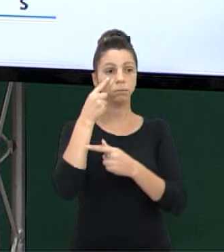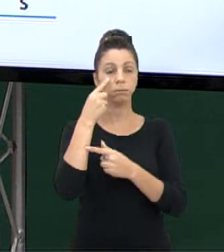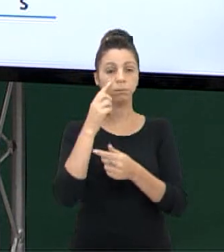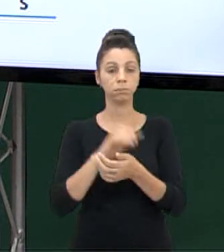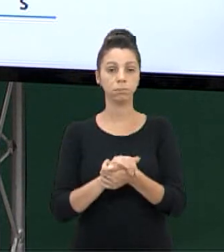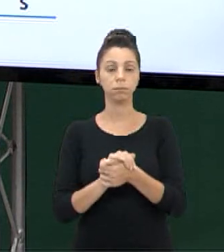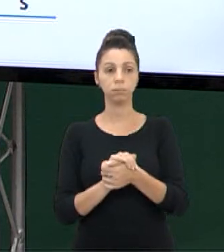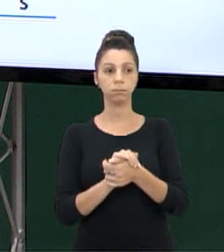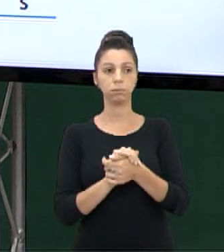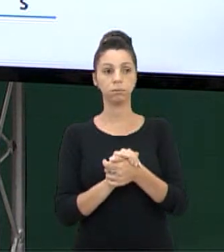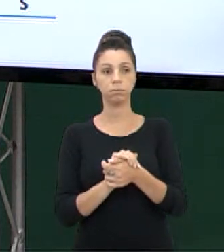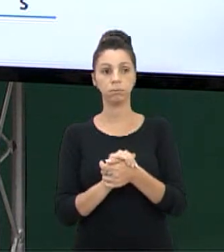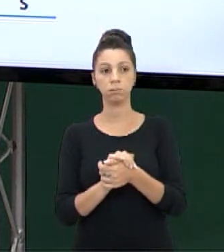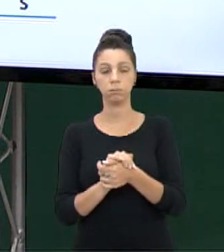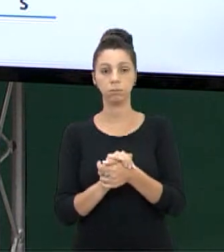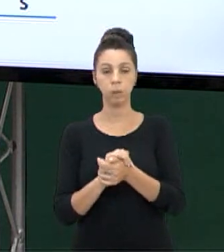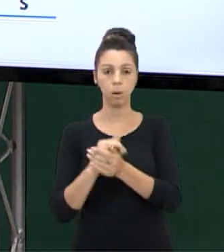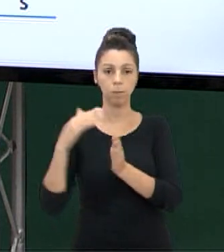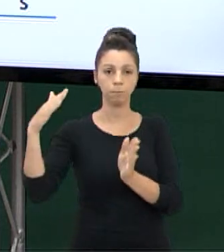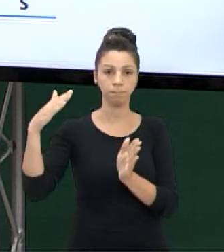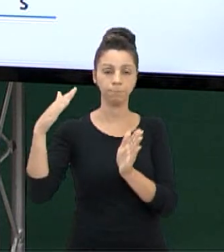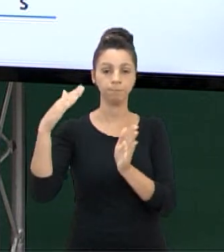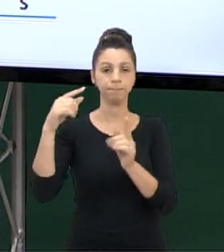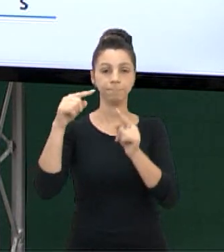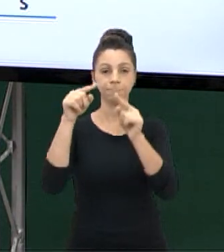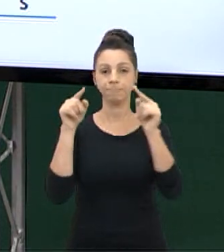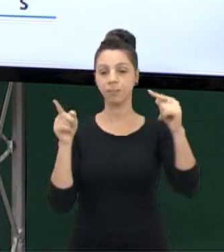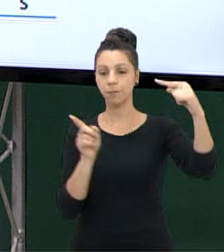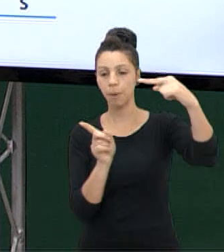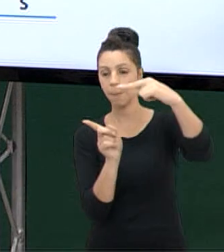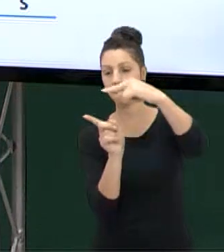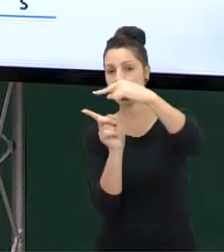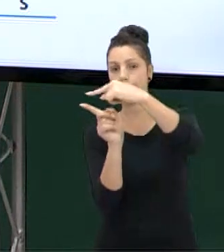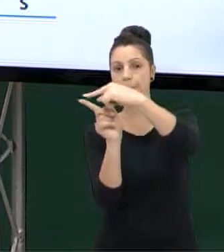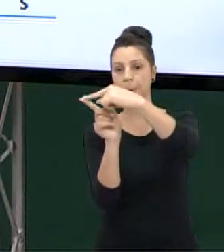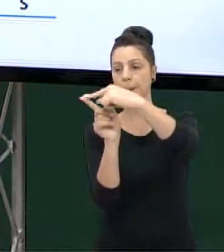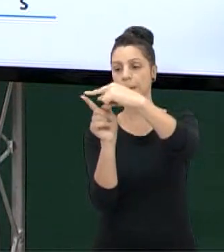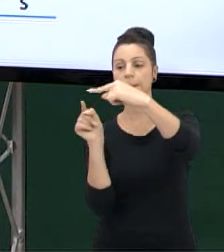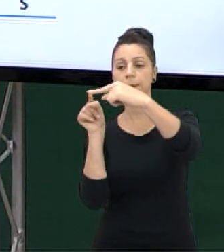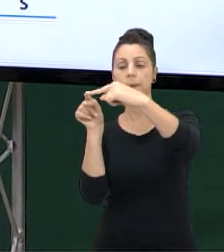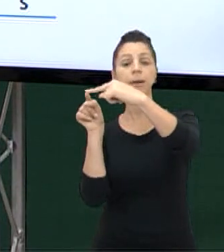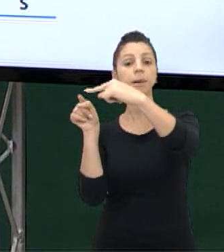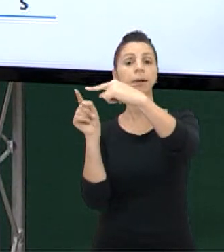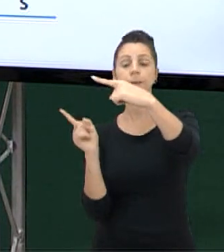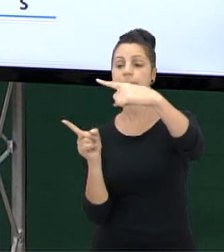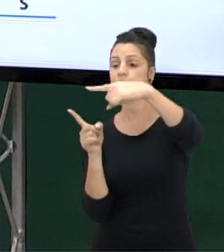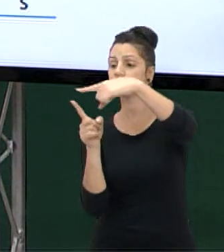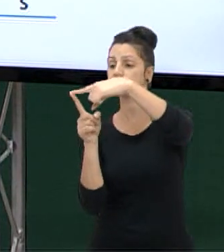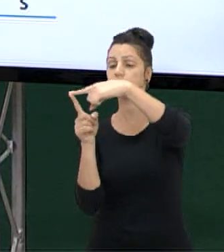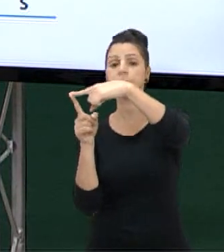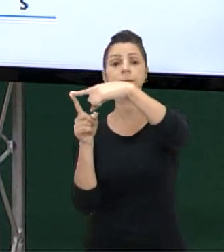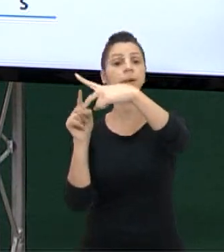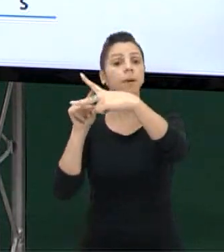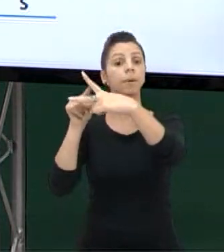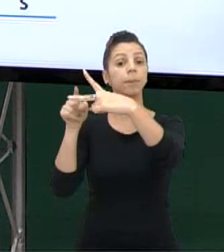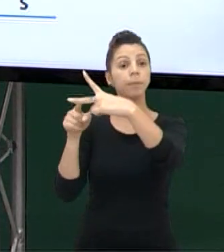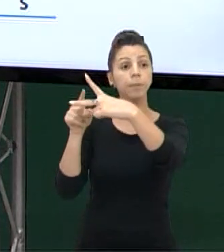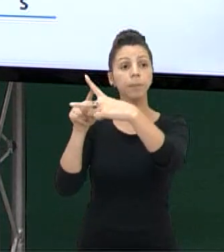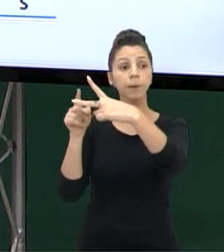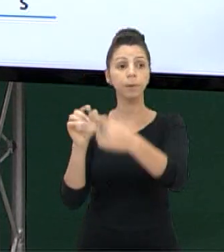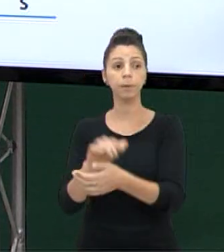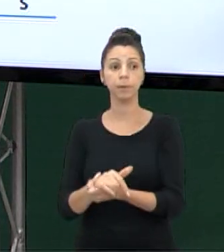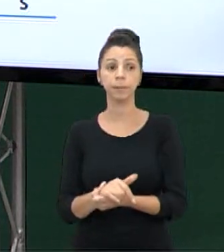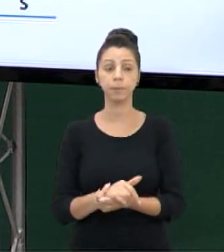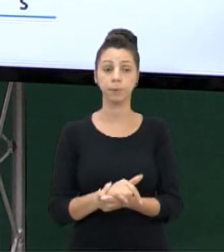mas esse ponto aqui de encontro, tá? Desses dois segmentos, nos dão a ideia do ângulo que nós temos ali. Se